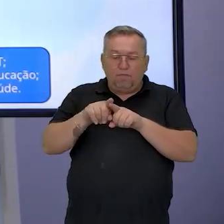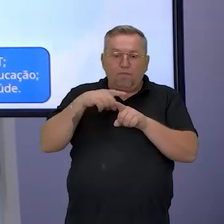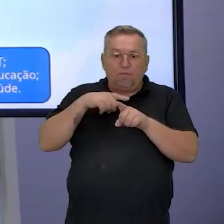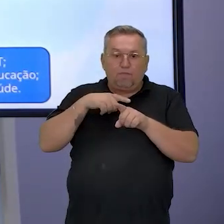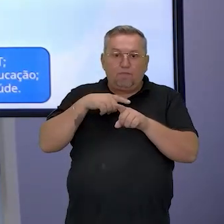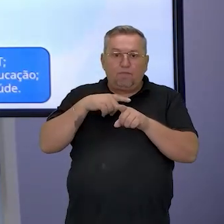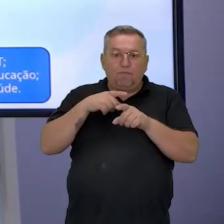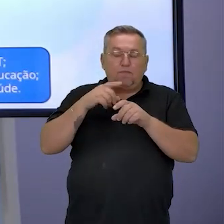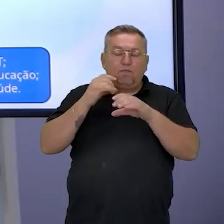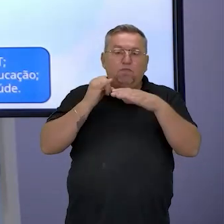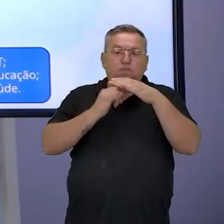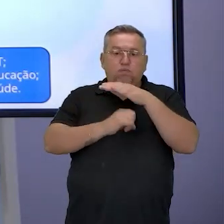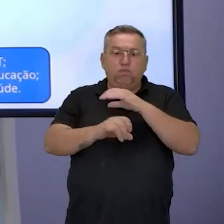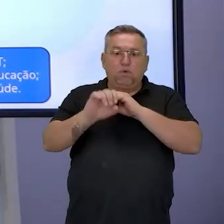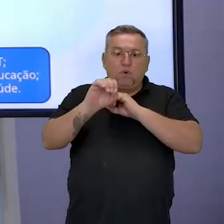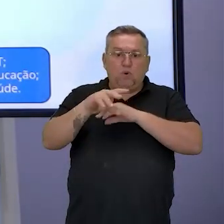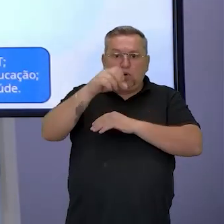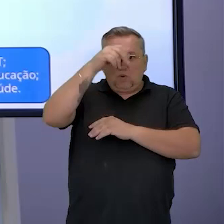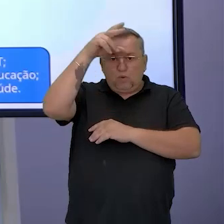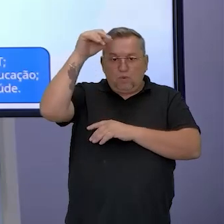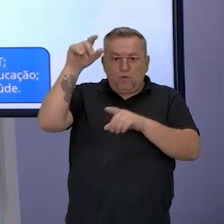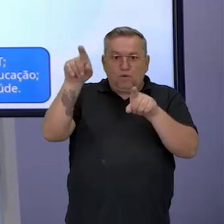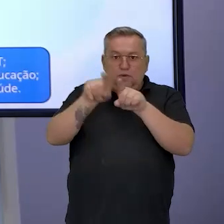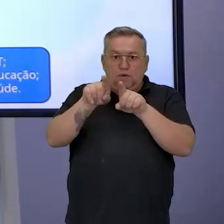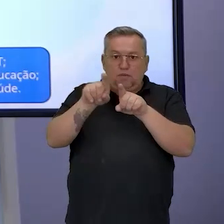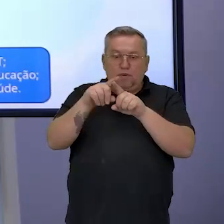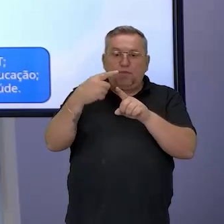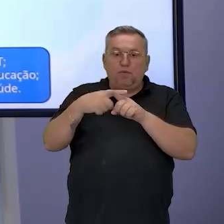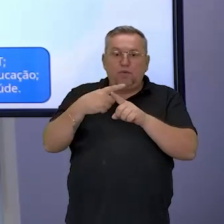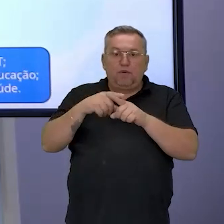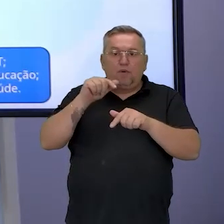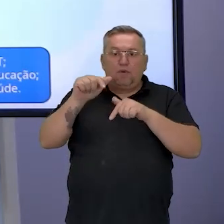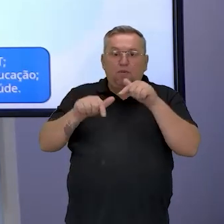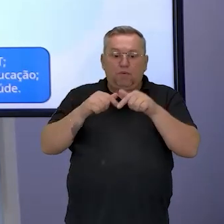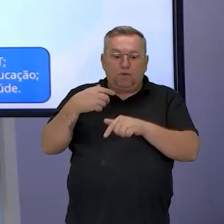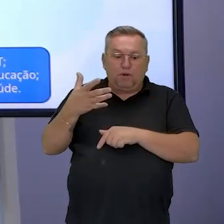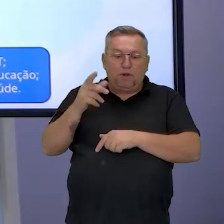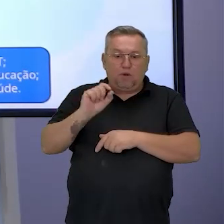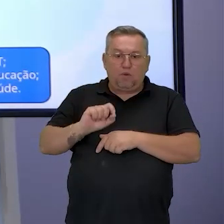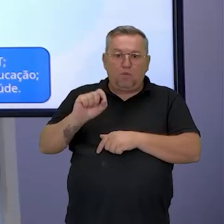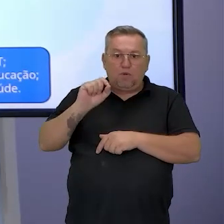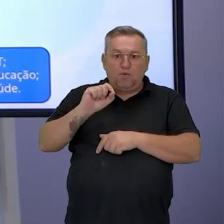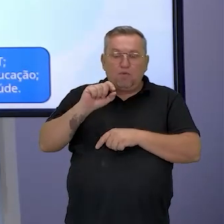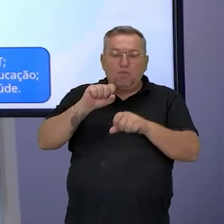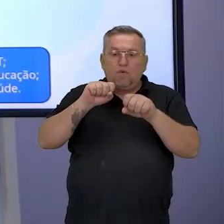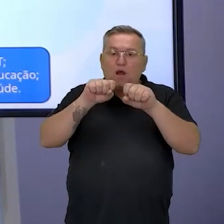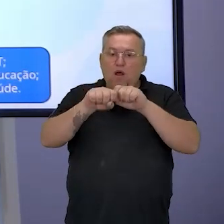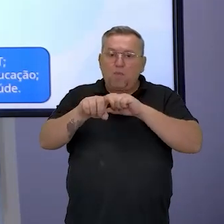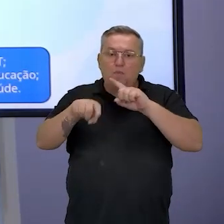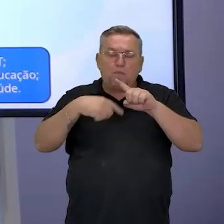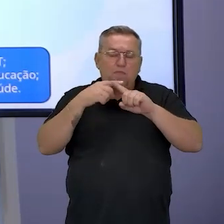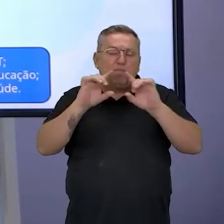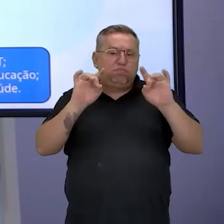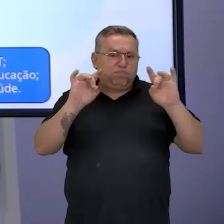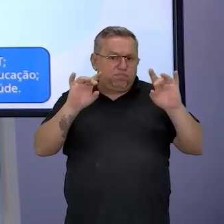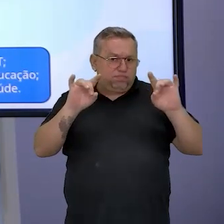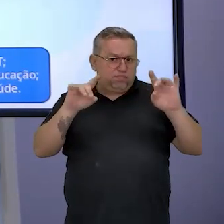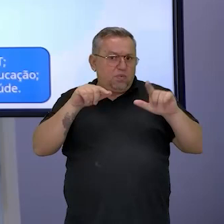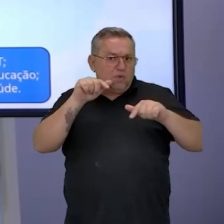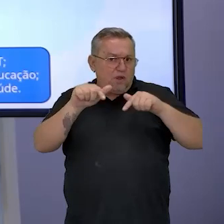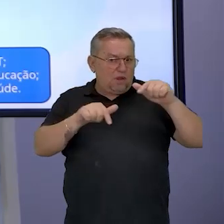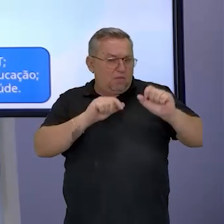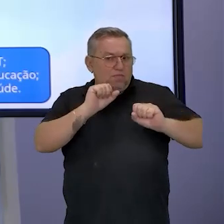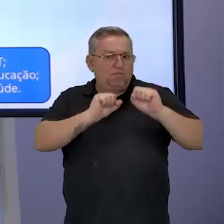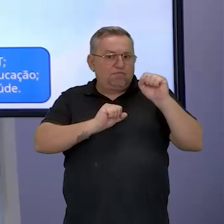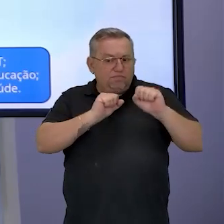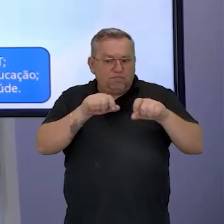investimentos em educação pública, porque o operário requer uma formação mais sofisticada para trabalhar na área